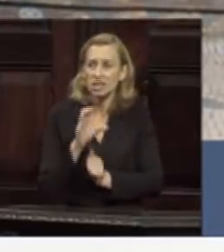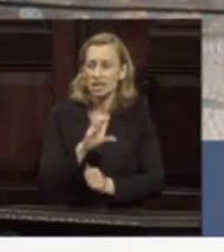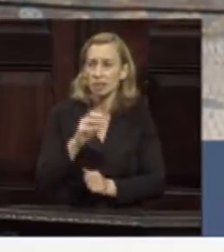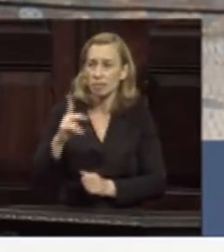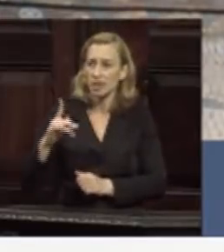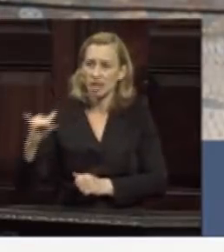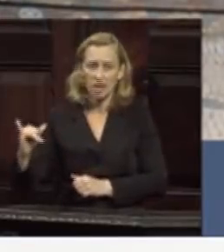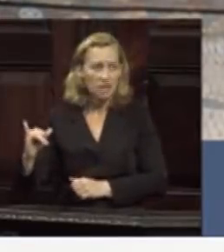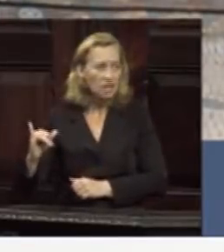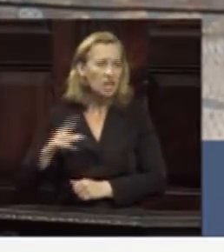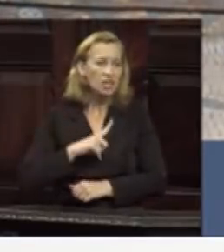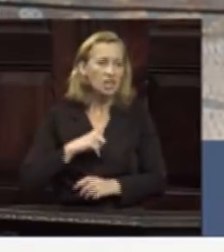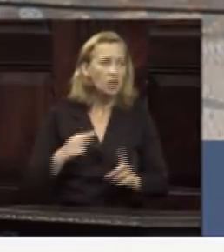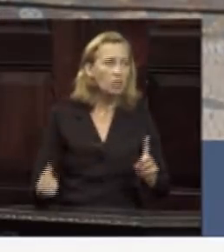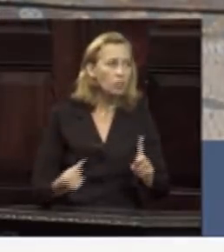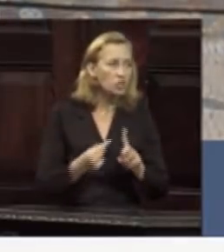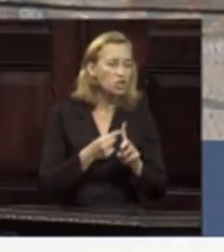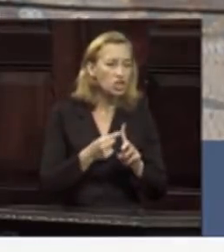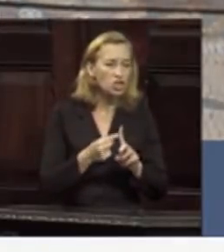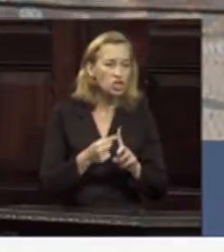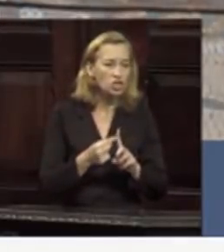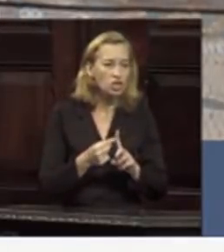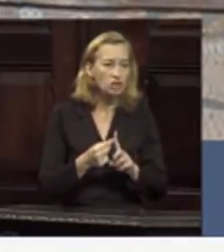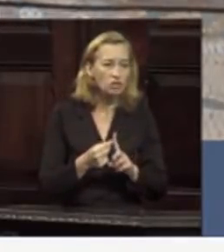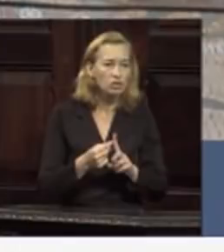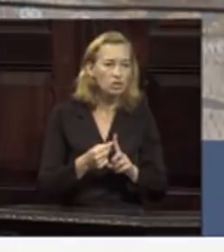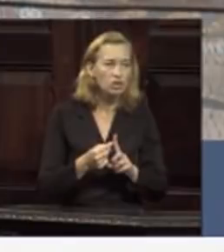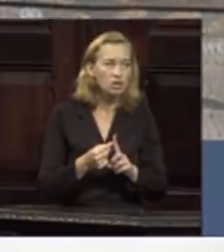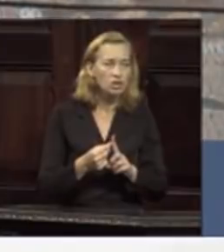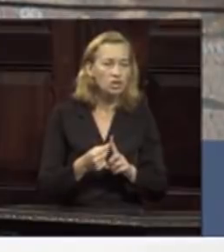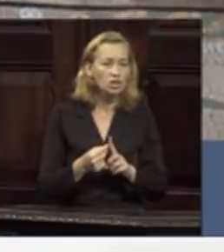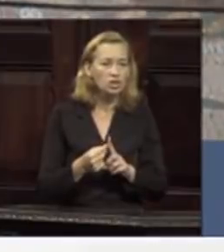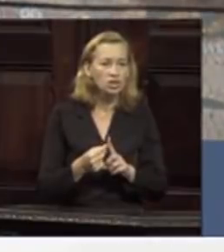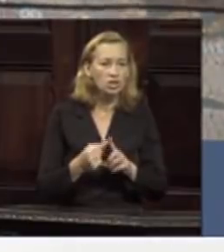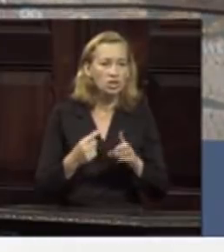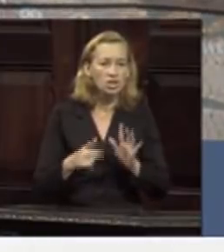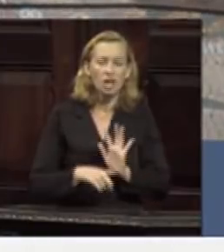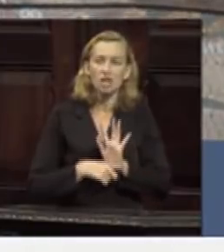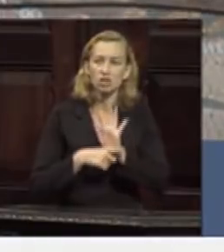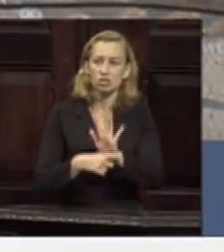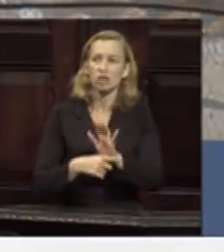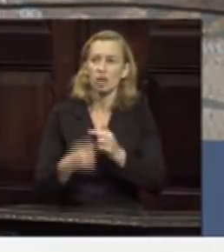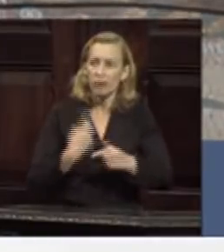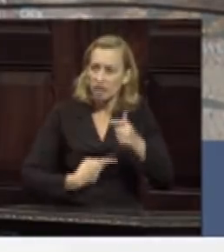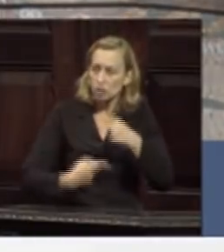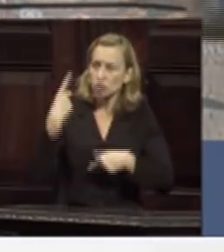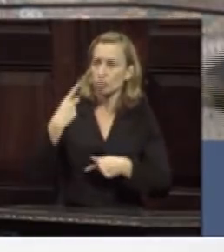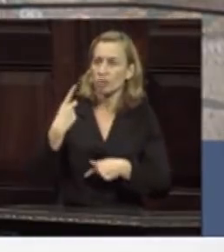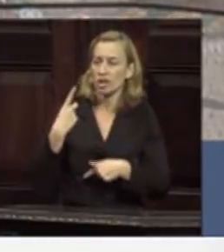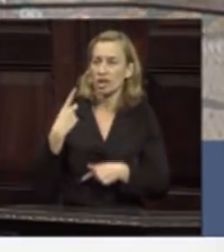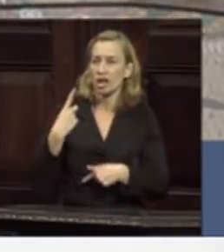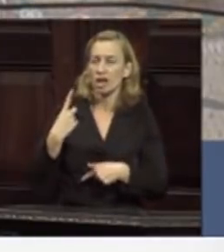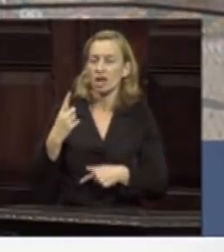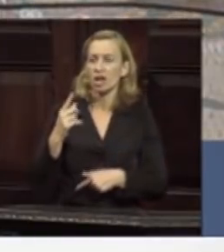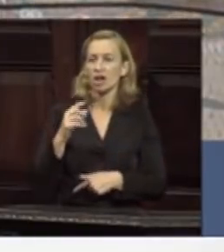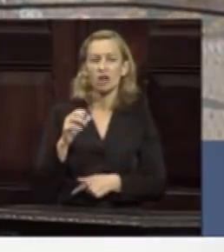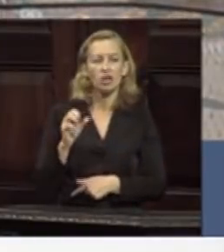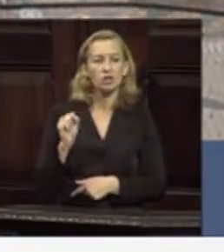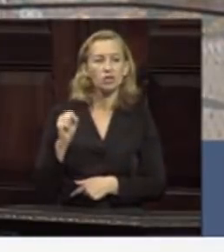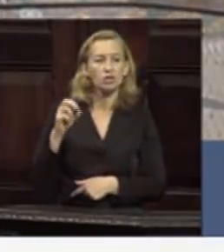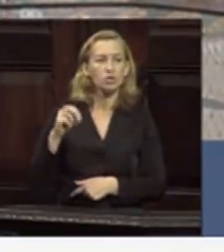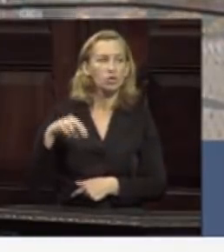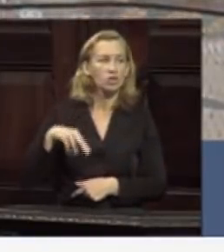de conhecer, investigar e, ao mesmo tempo, contribuir para superar o mais possível a sonegação no nosso